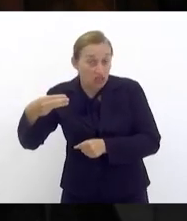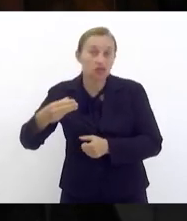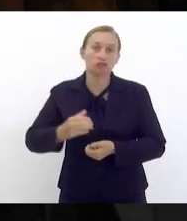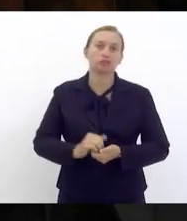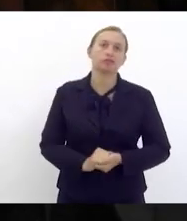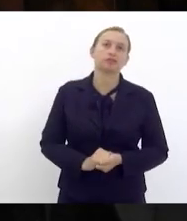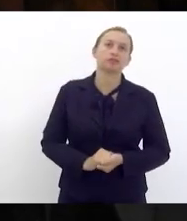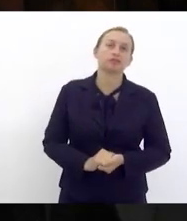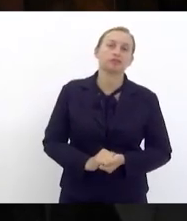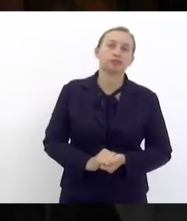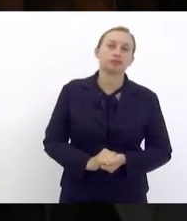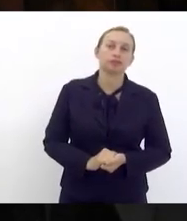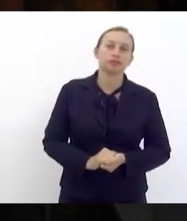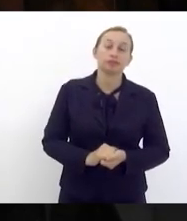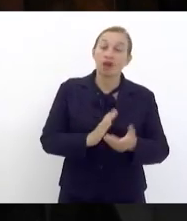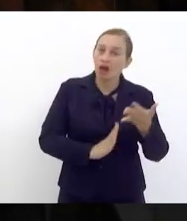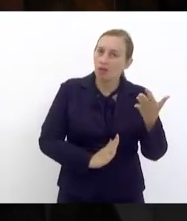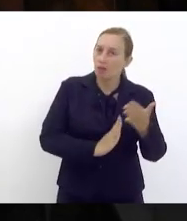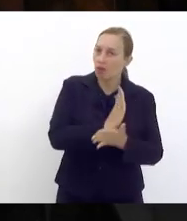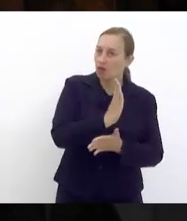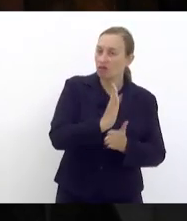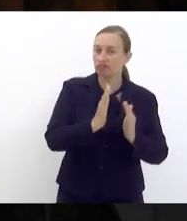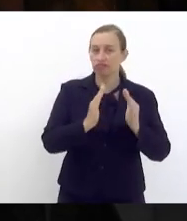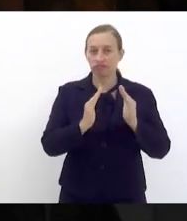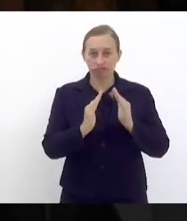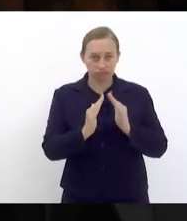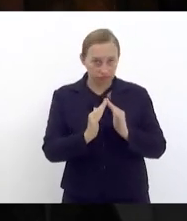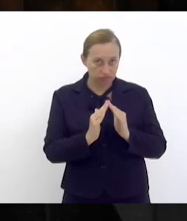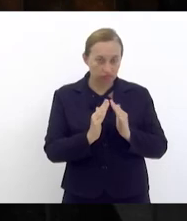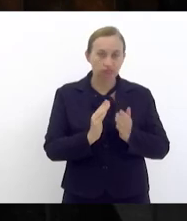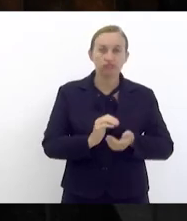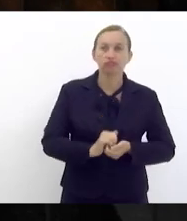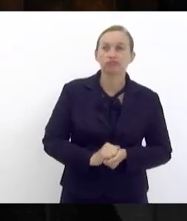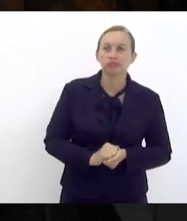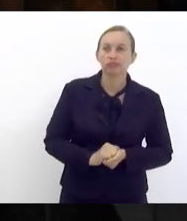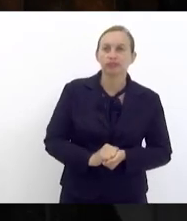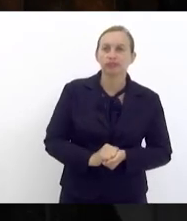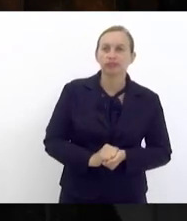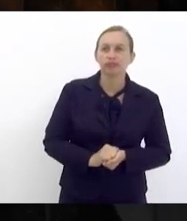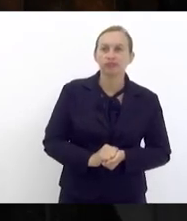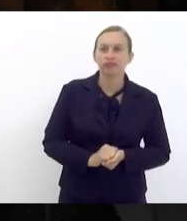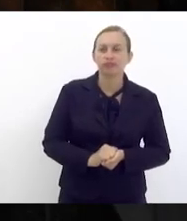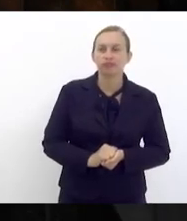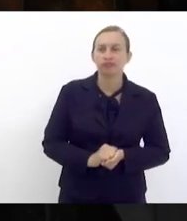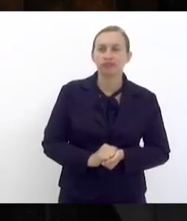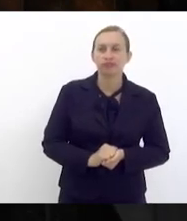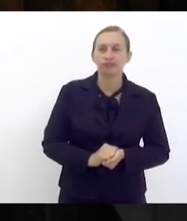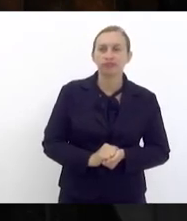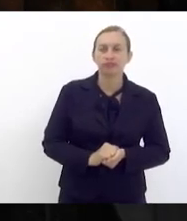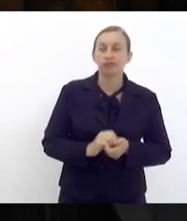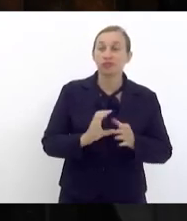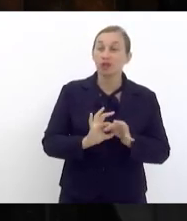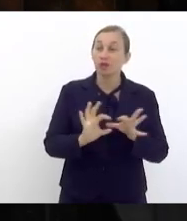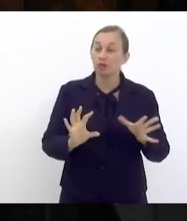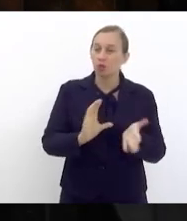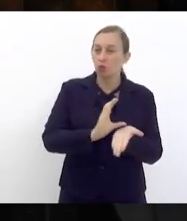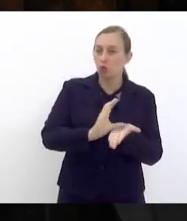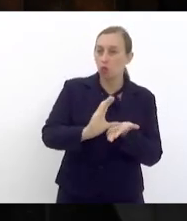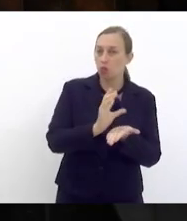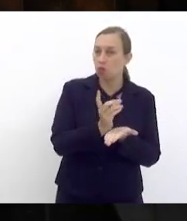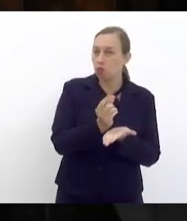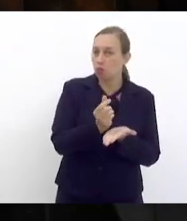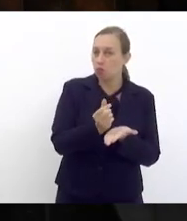2023, aprovada nessa casa, adicionou recursos a